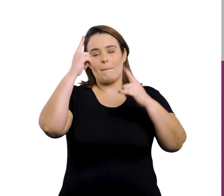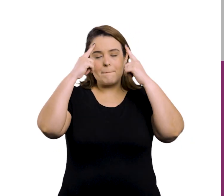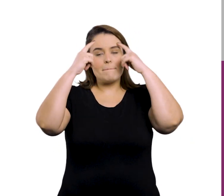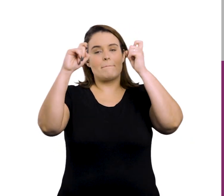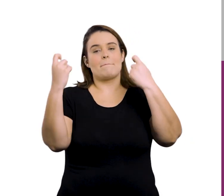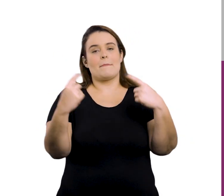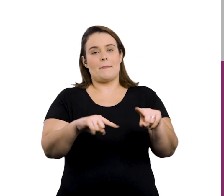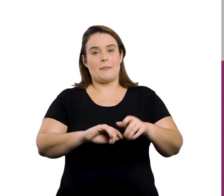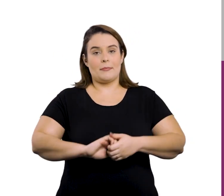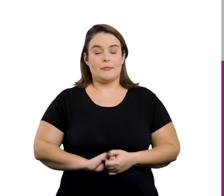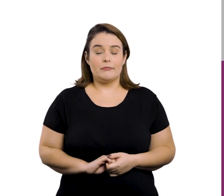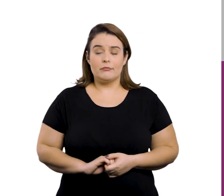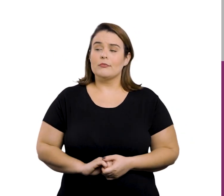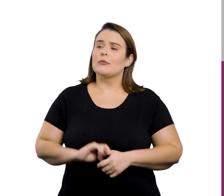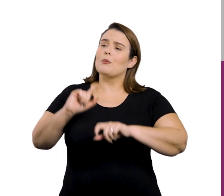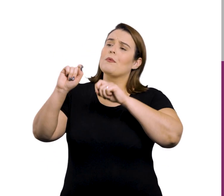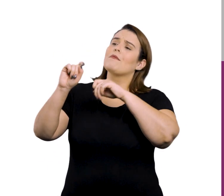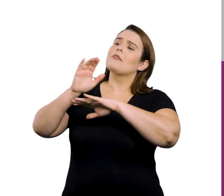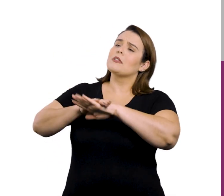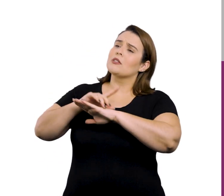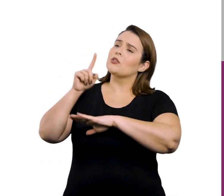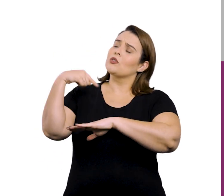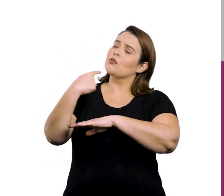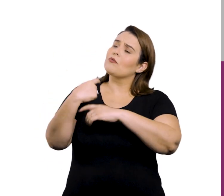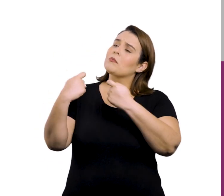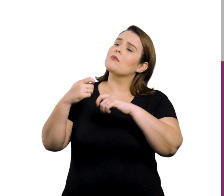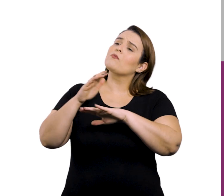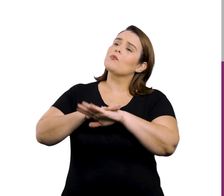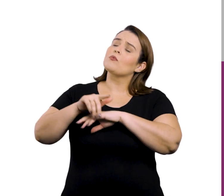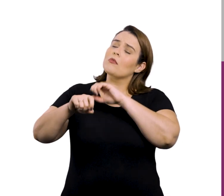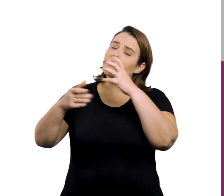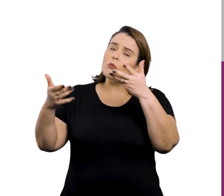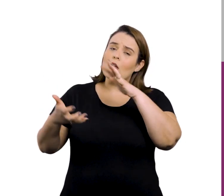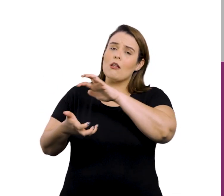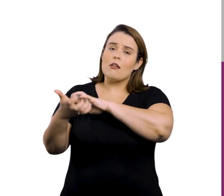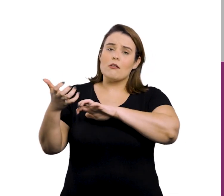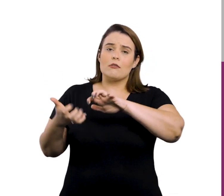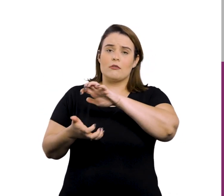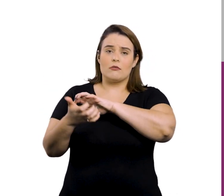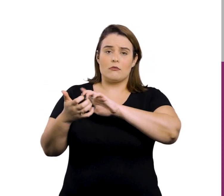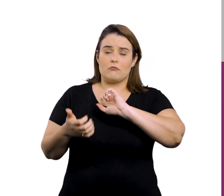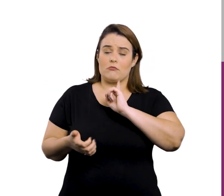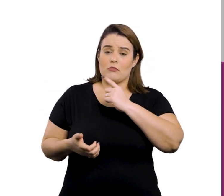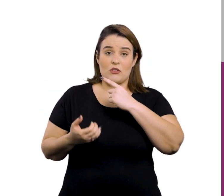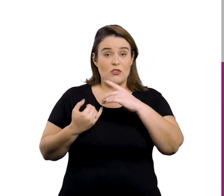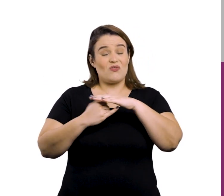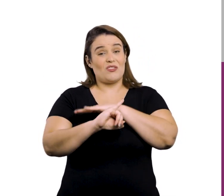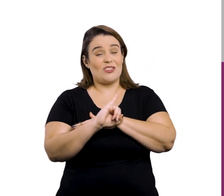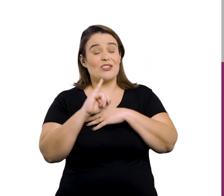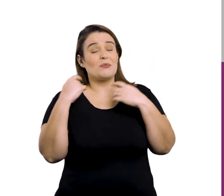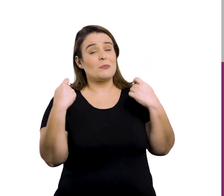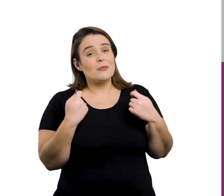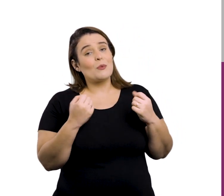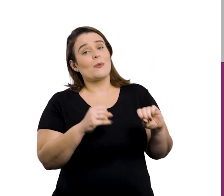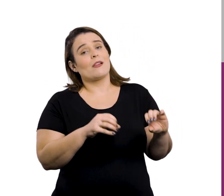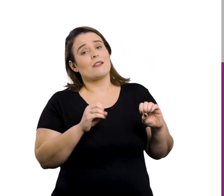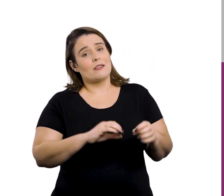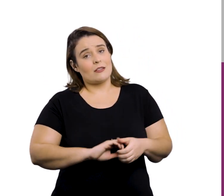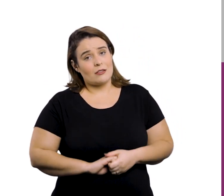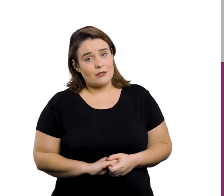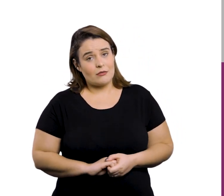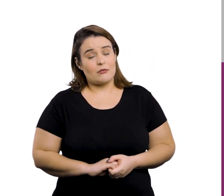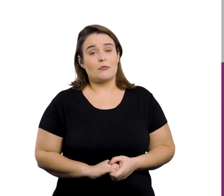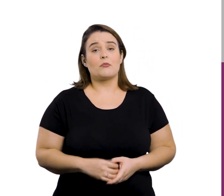que nós temos é a barbárie. O que fazer, então? O que precisamos fazer em momentos de crise?